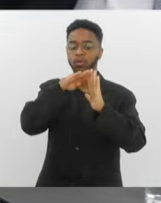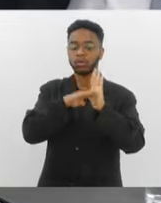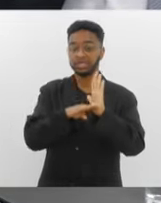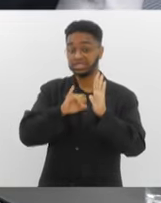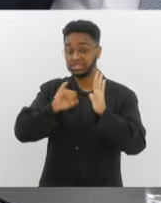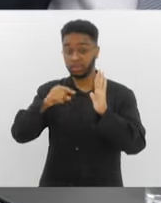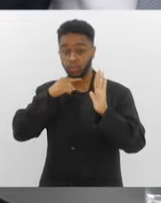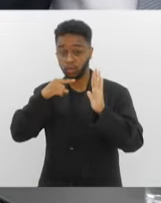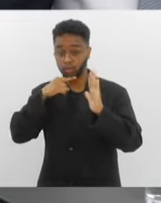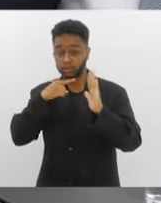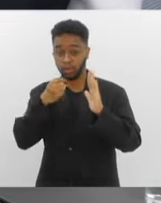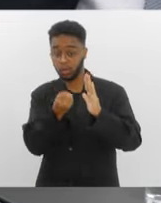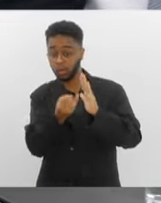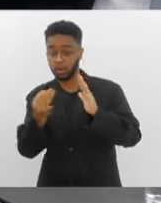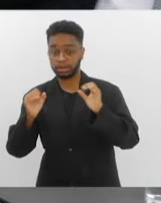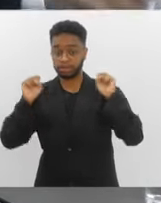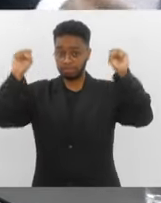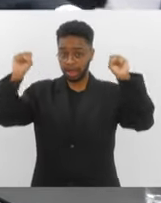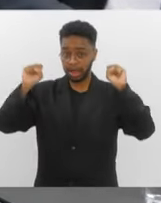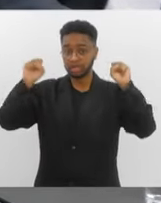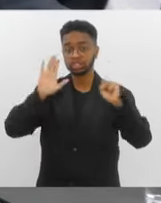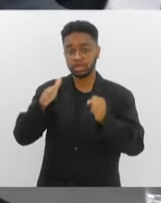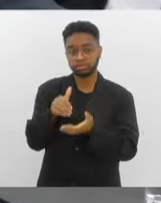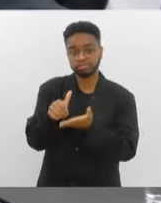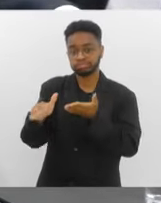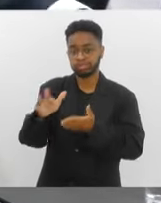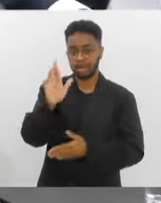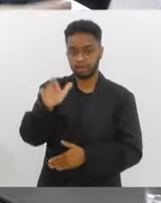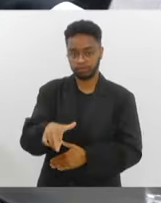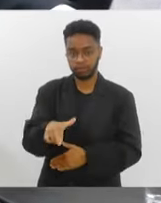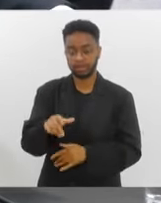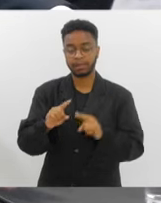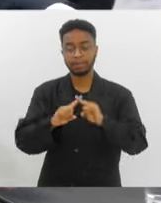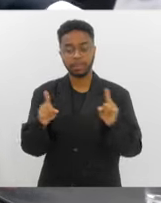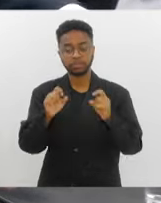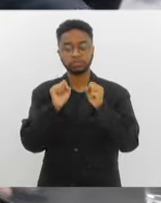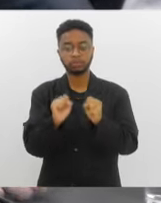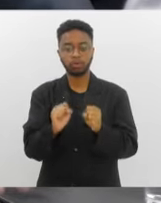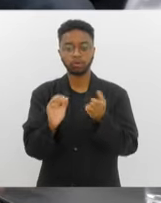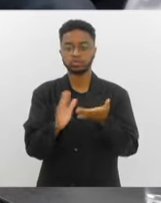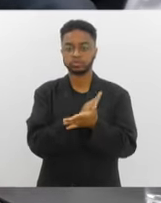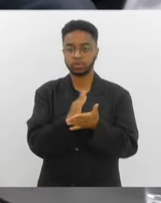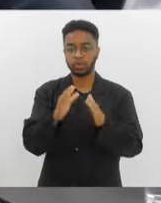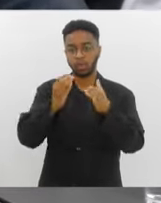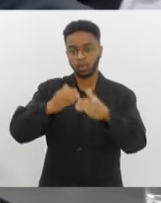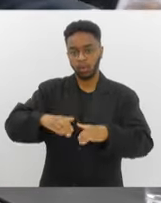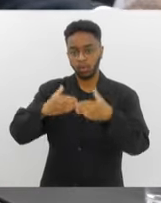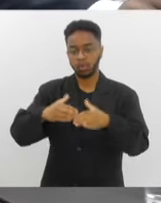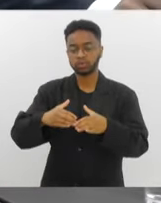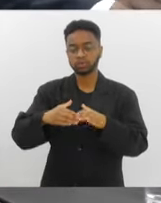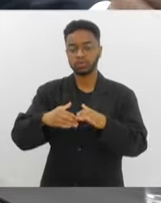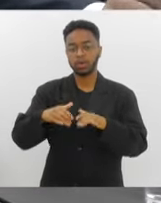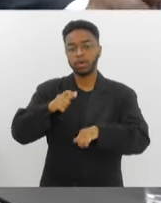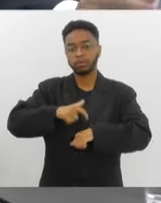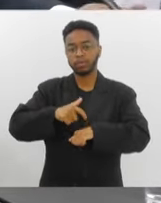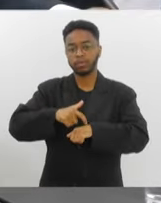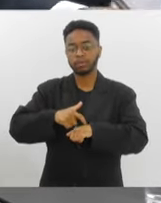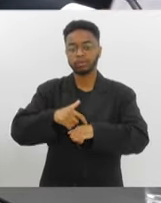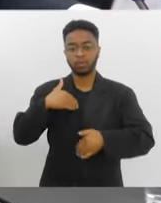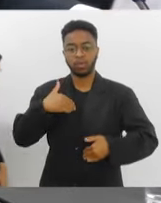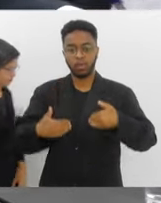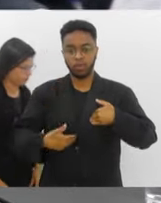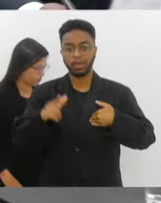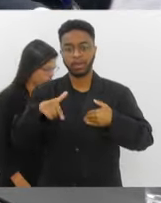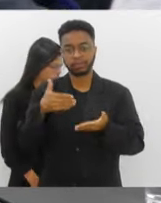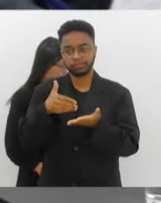consegue atingir o número X de barras e tal está eliminado ou não. Mas pode haver concursos que a etapa física seja classificatória. Aí a